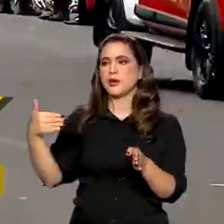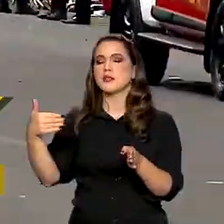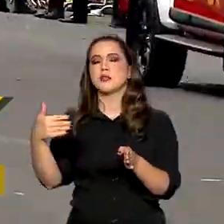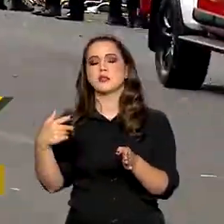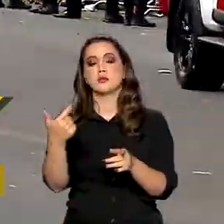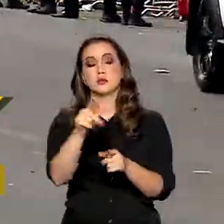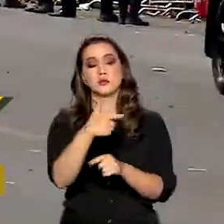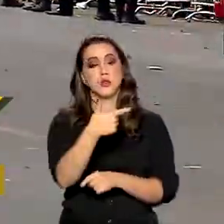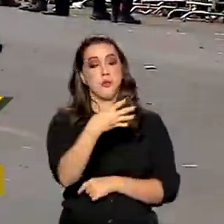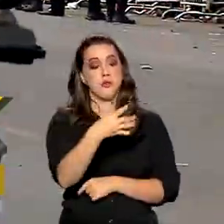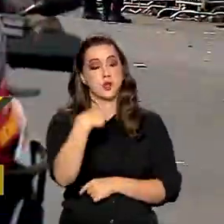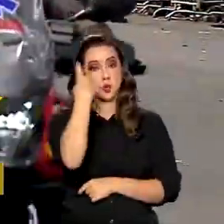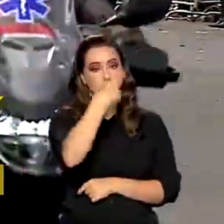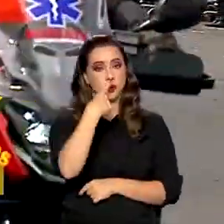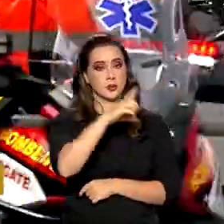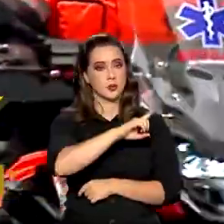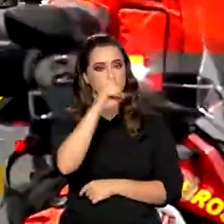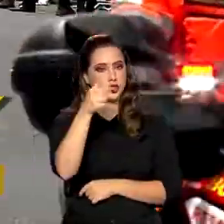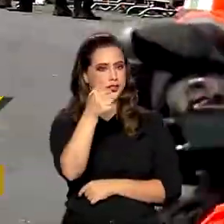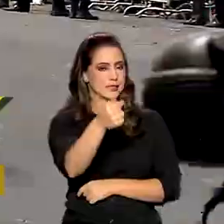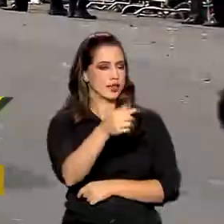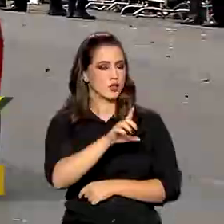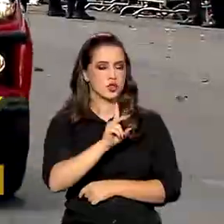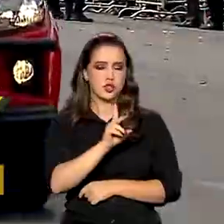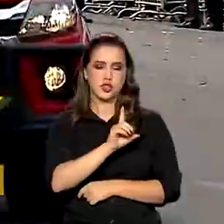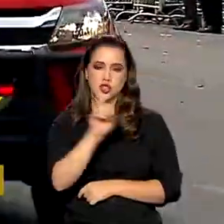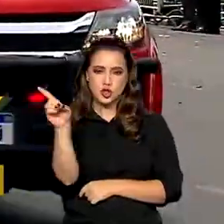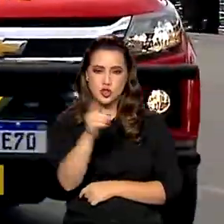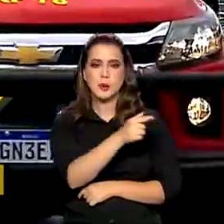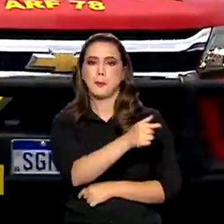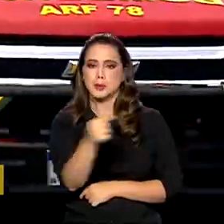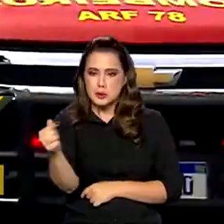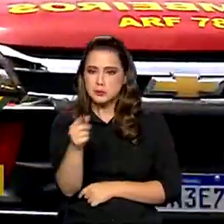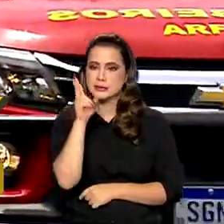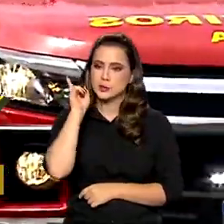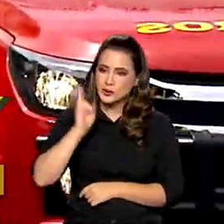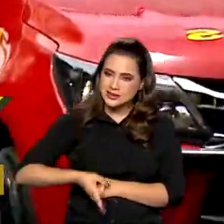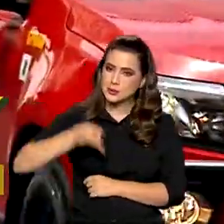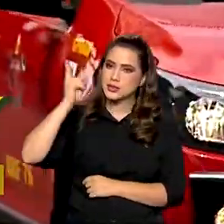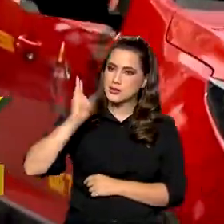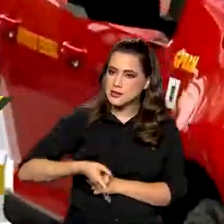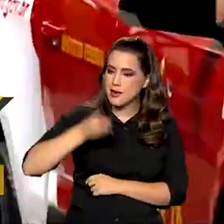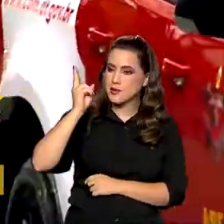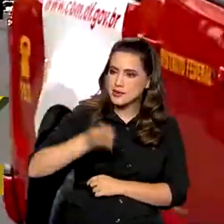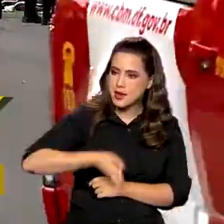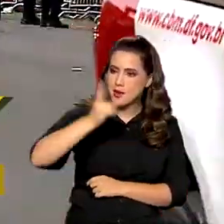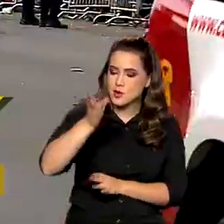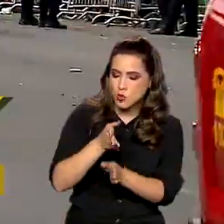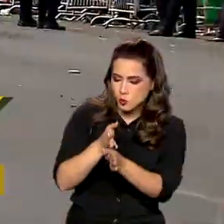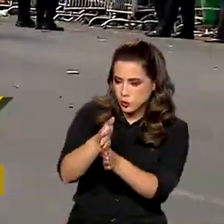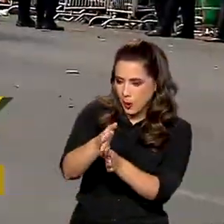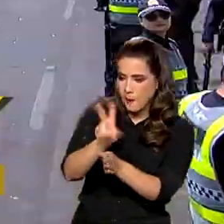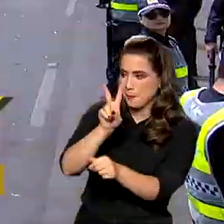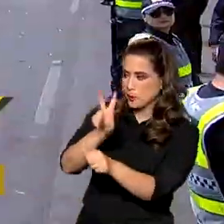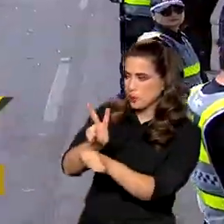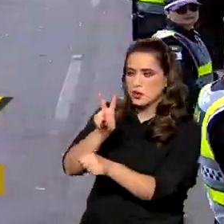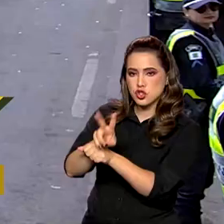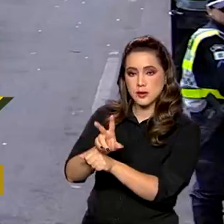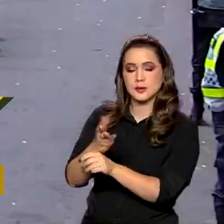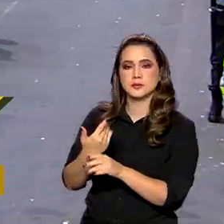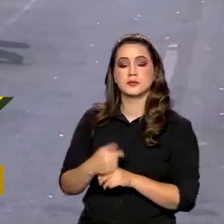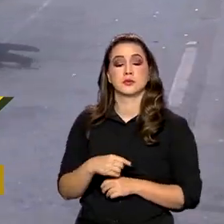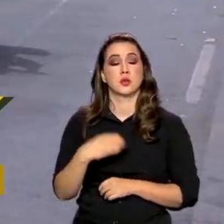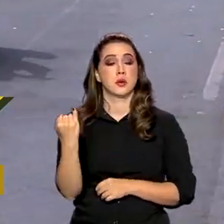horas por dia, 7 dias da semana, né, o tempo inteiro, mantendo a nossa integridade territorial. Então é importante o